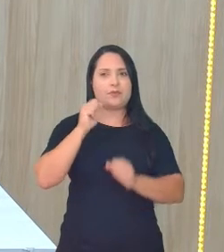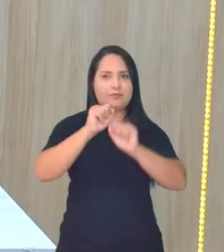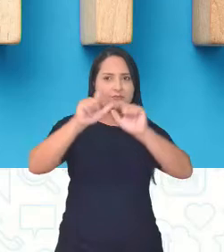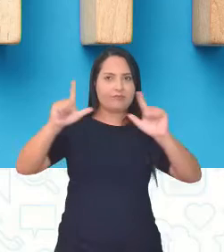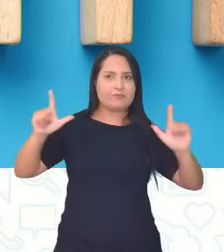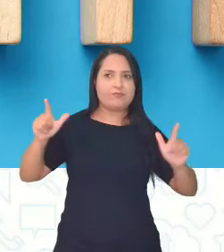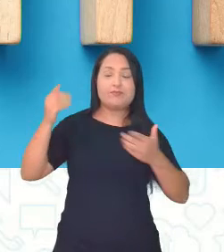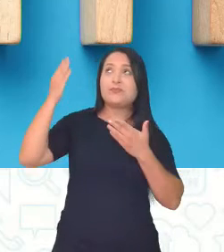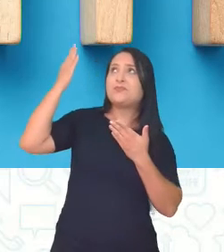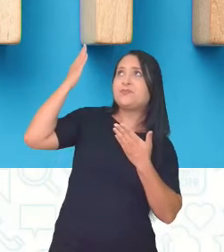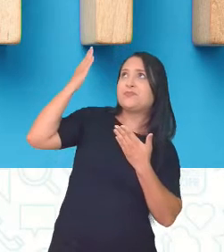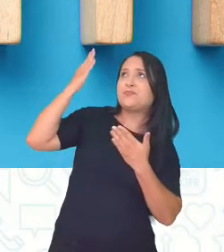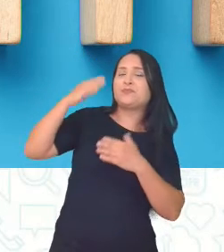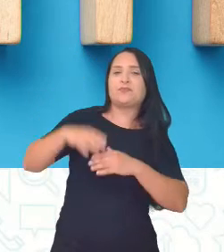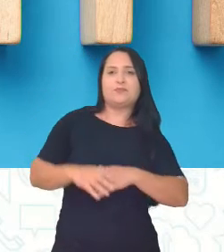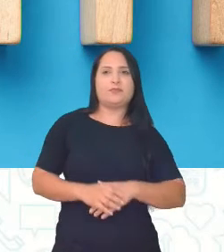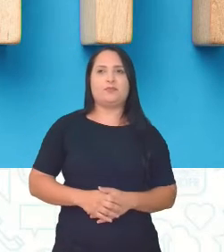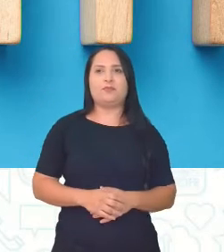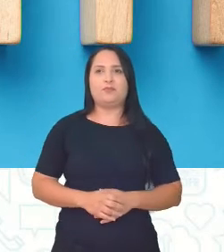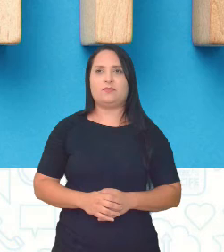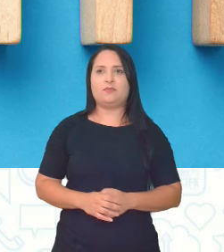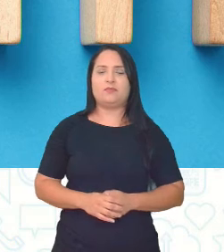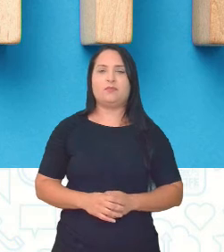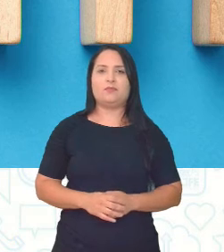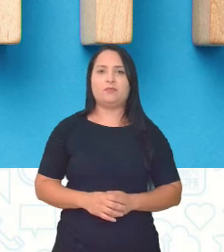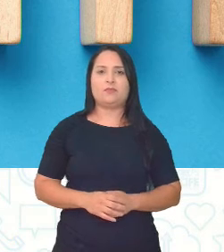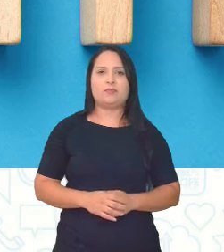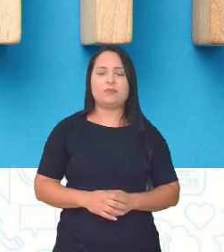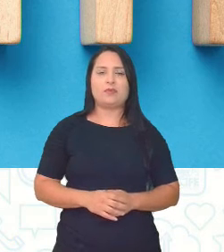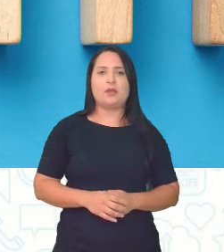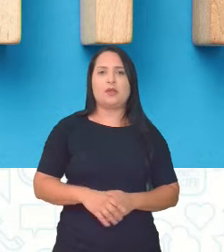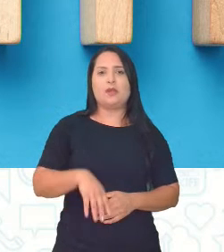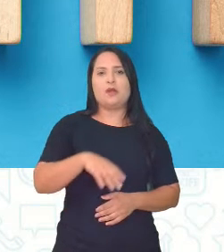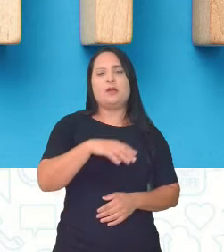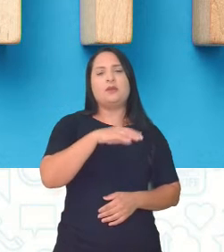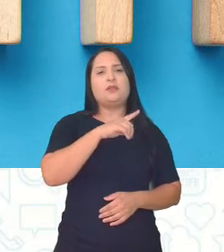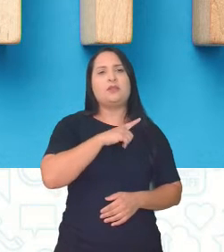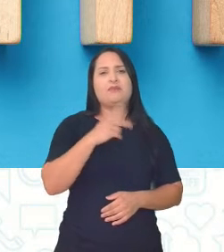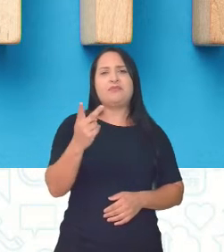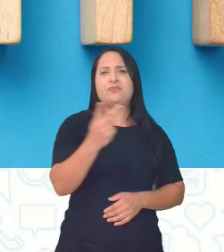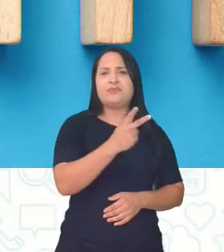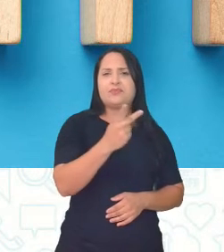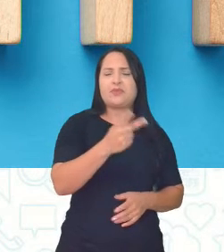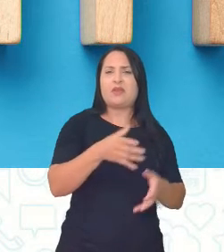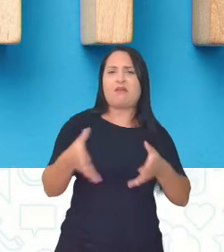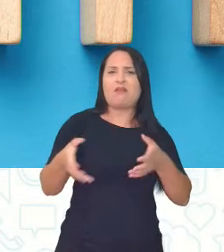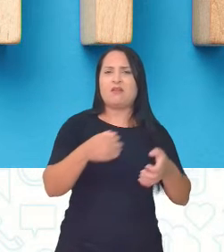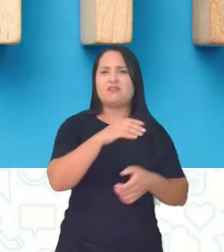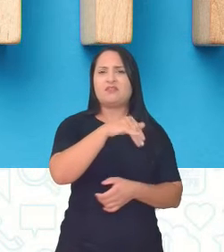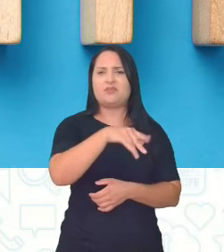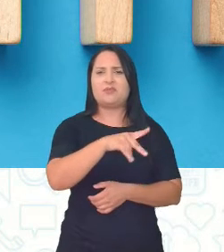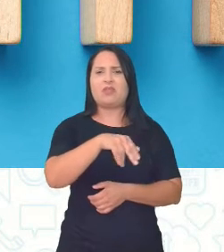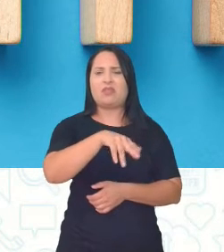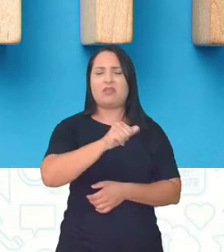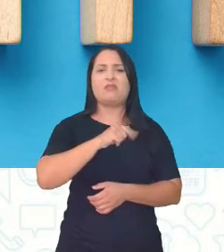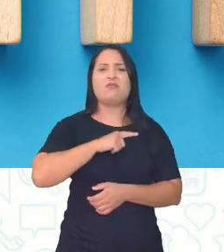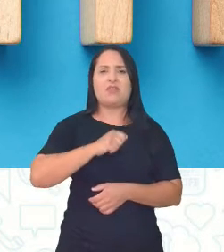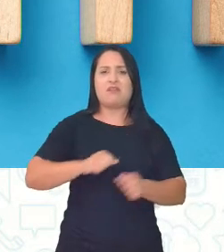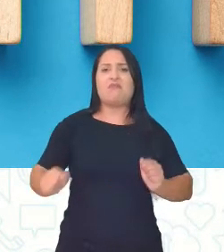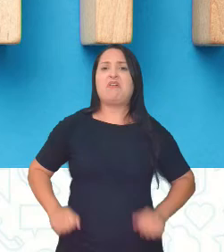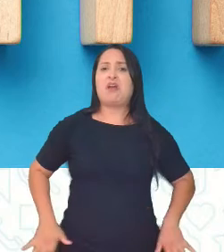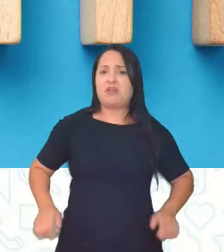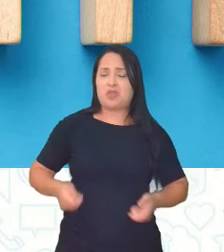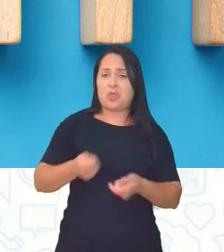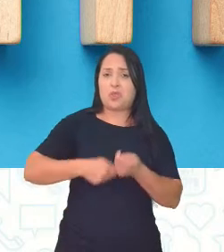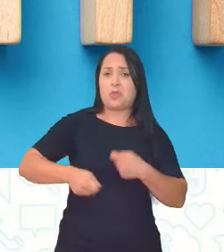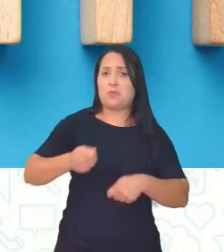cheia. A Confederação do Equador e a Guerra da Cisplatina causaram grandes gastos para a economia brasileira e